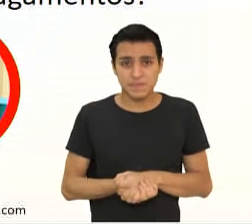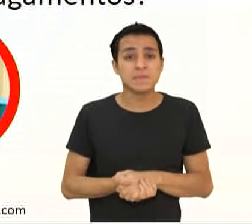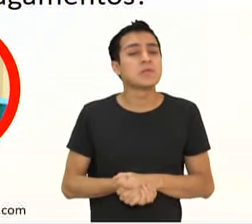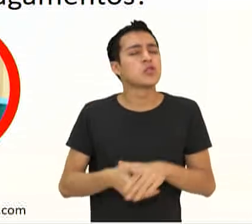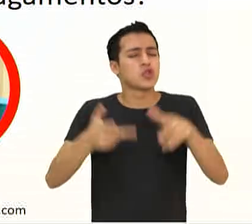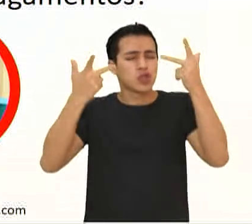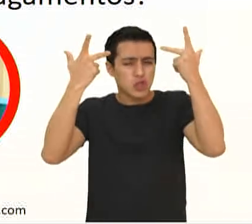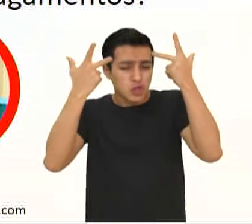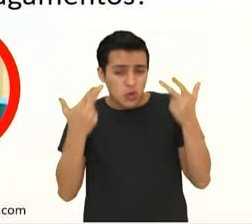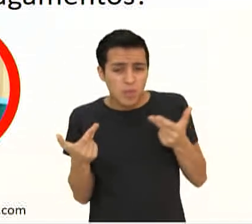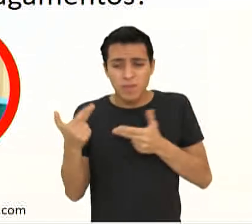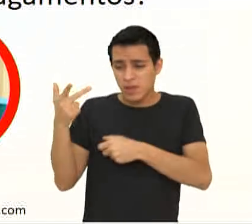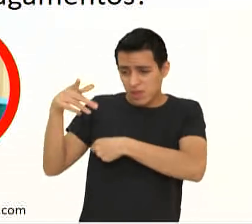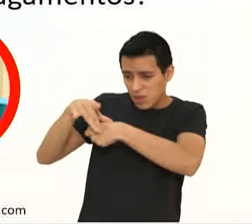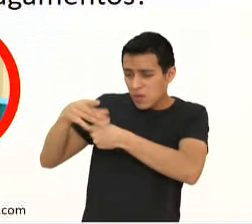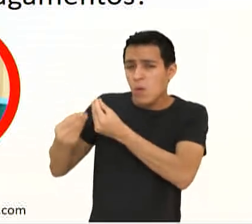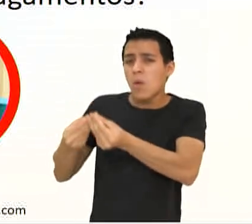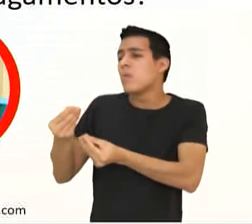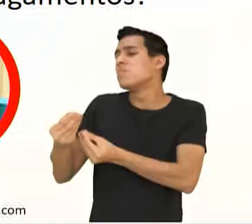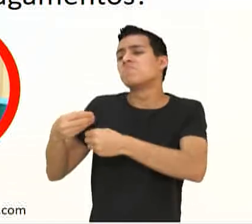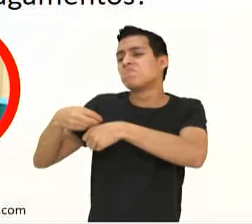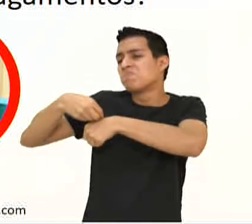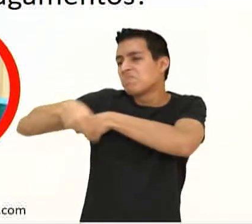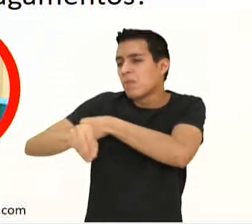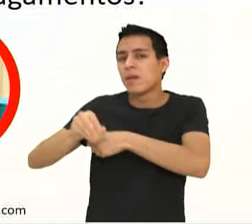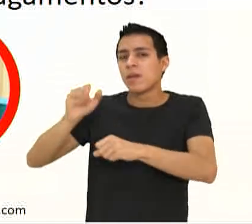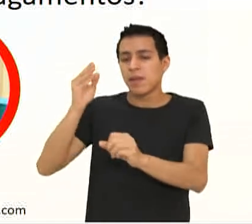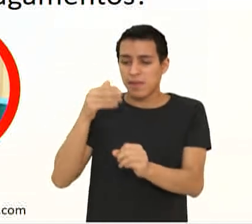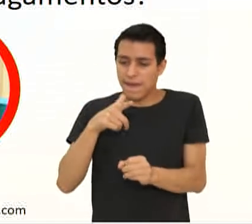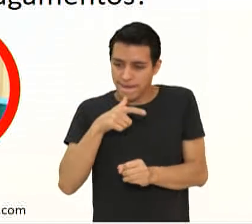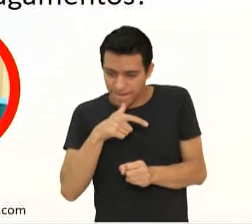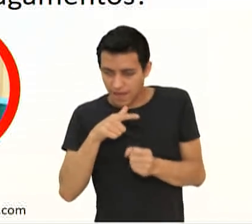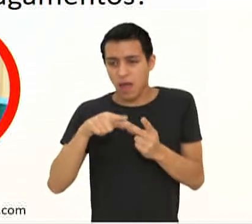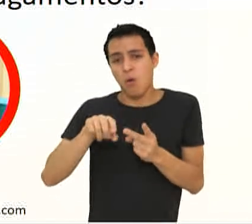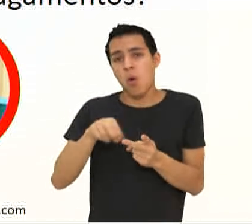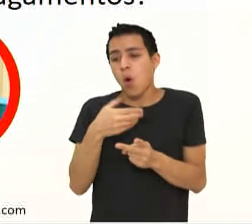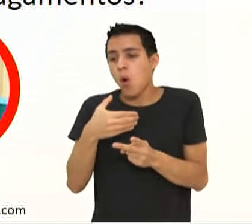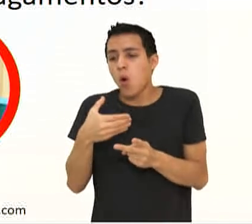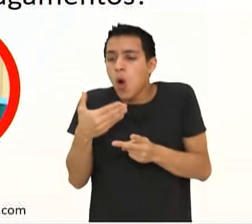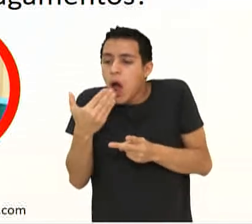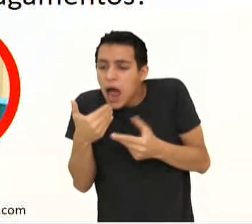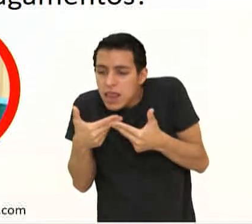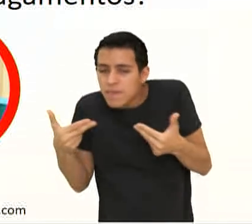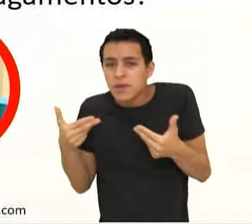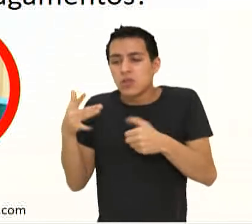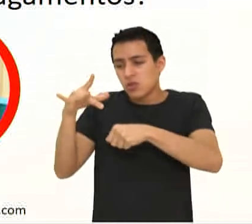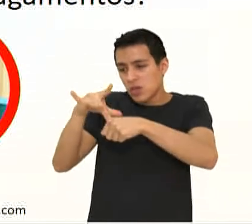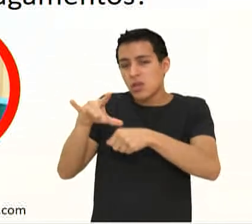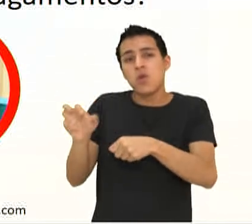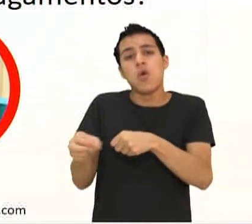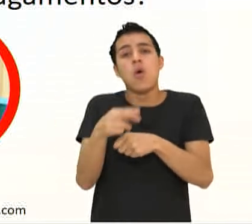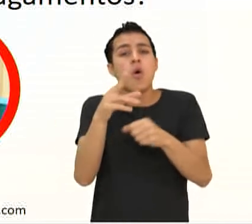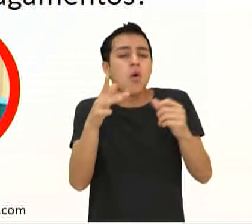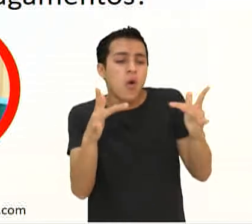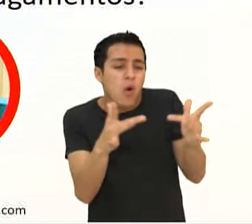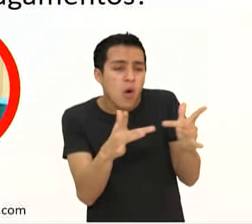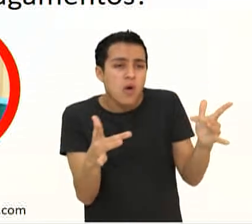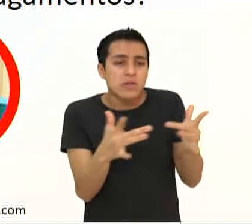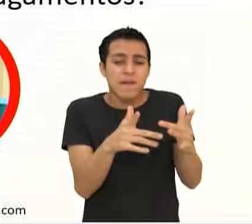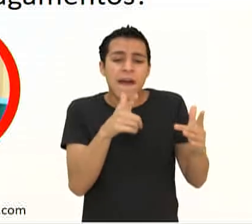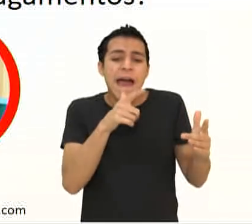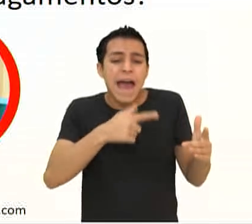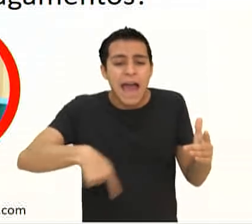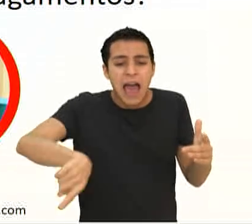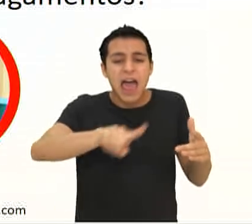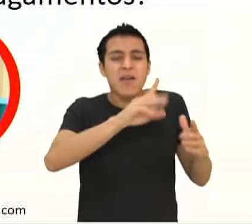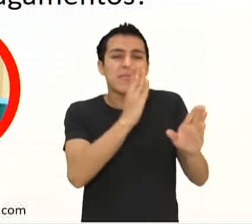Normalmente, essa doença é transmitida ou por água e alimentos contaminados ou pelo contato com aquela água